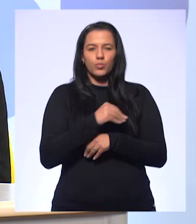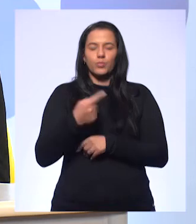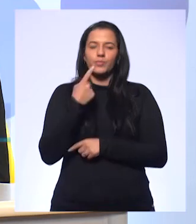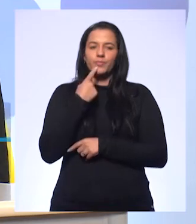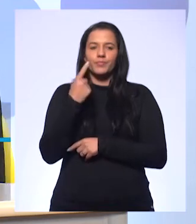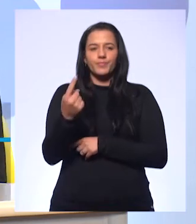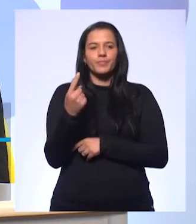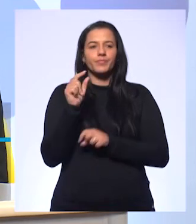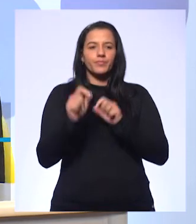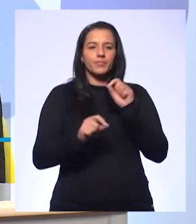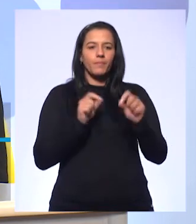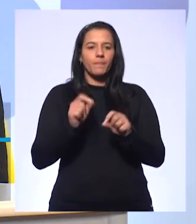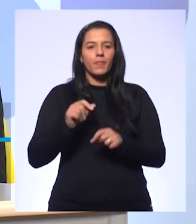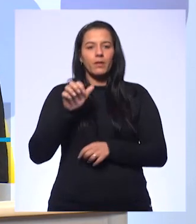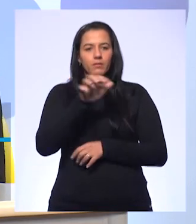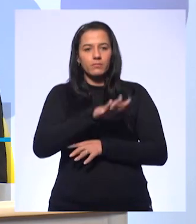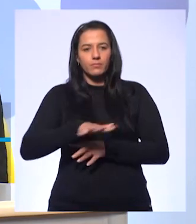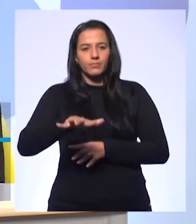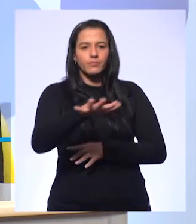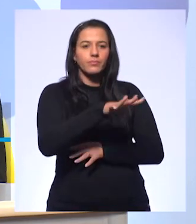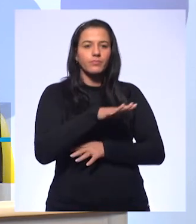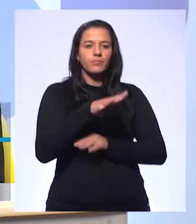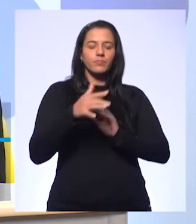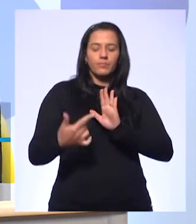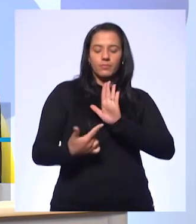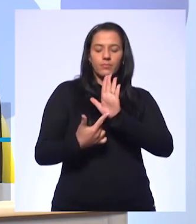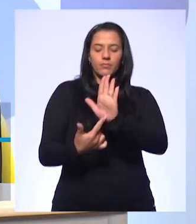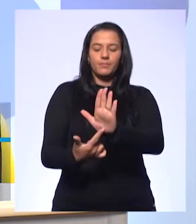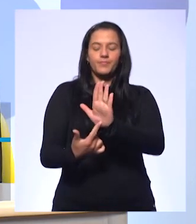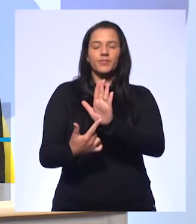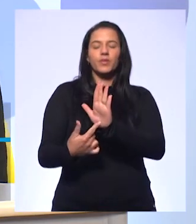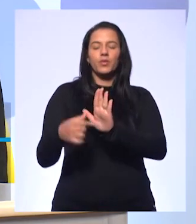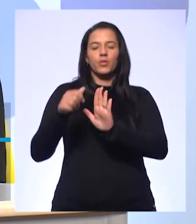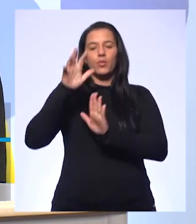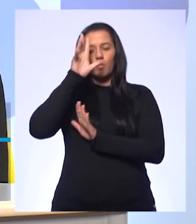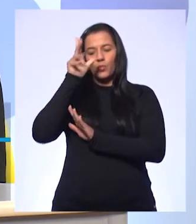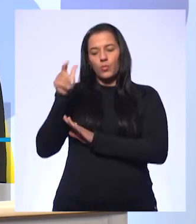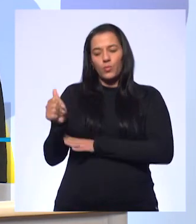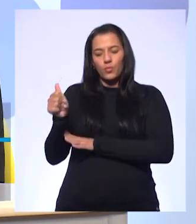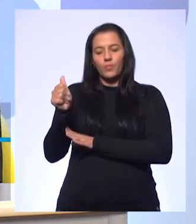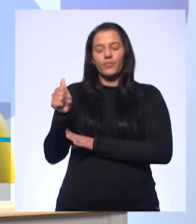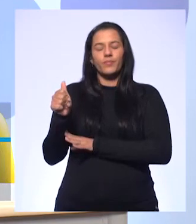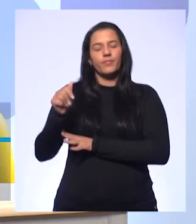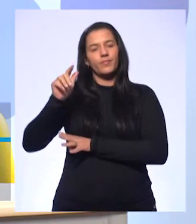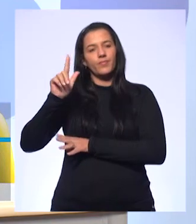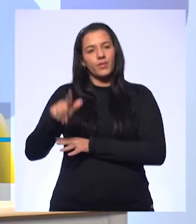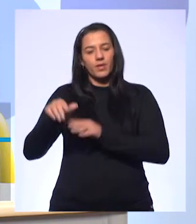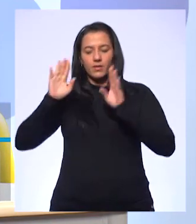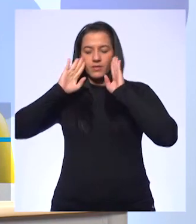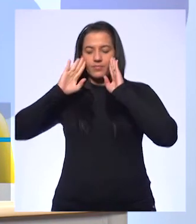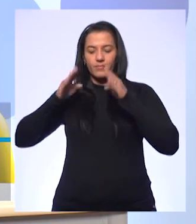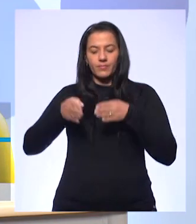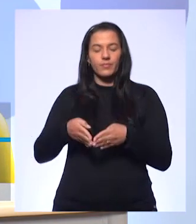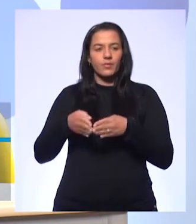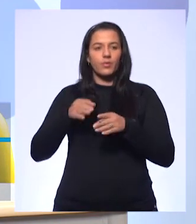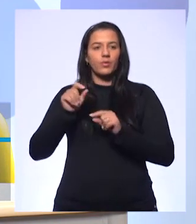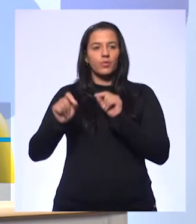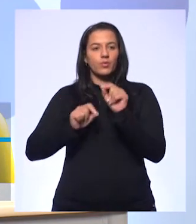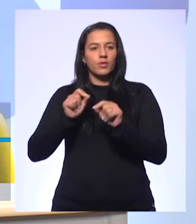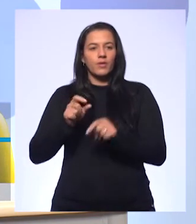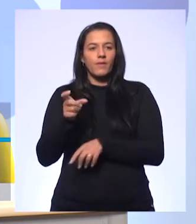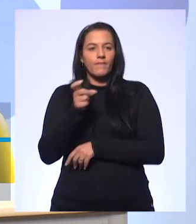que essa área aí, que mostra ao continente africano, que ele está basicamente concentrado no